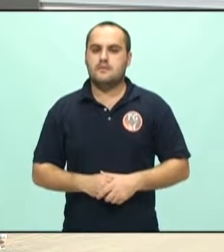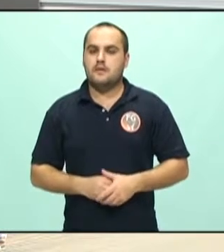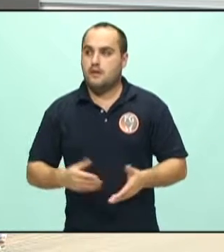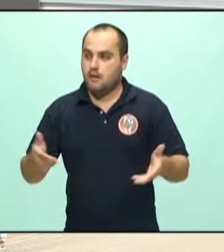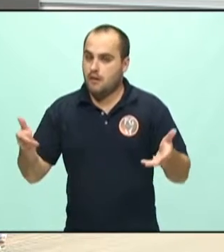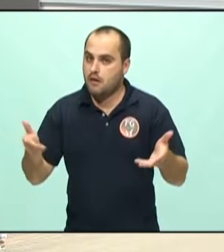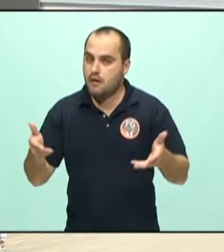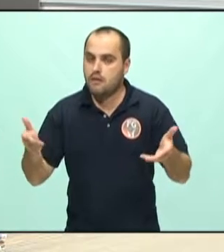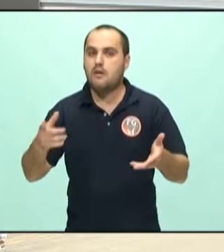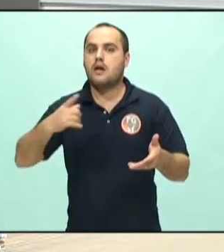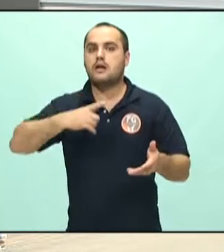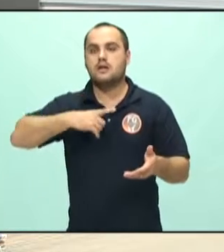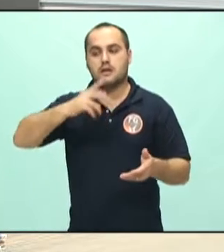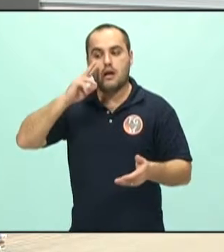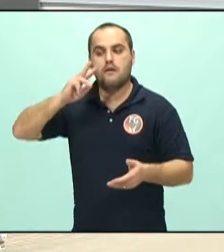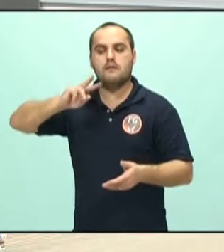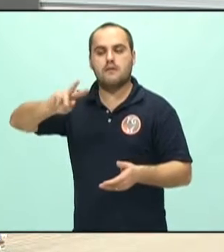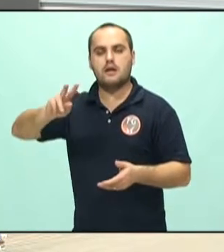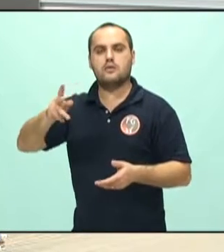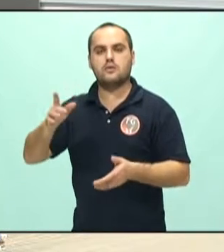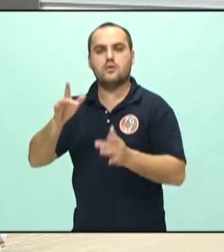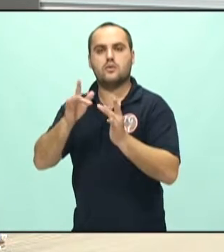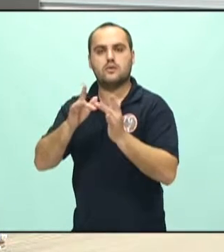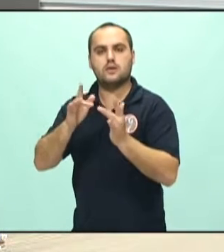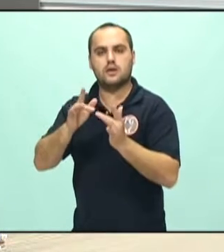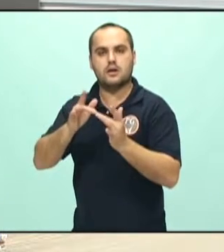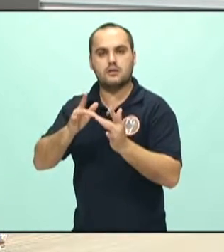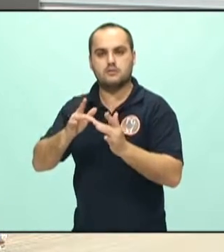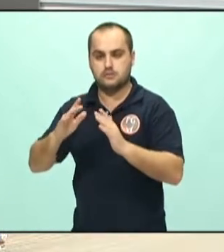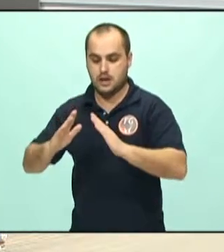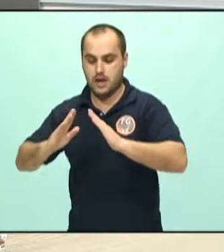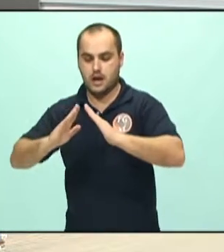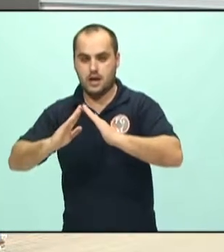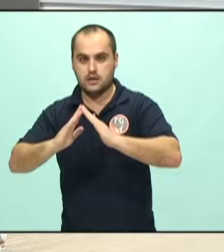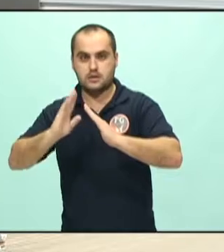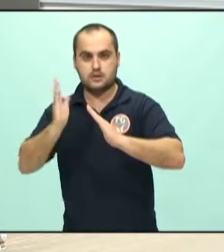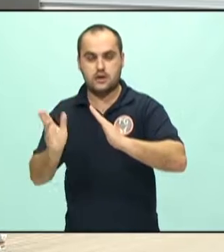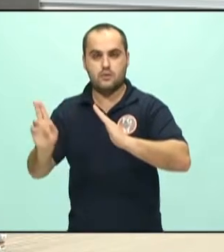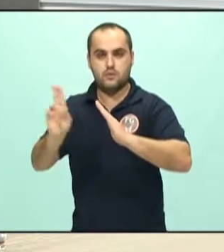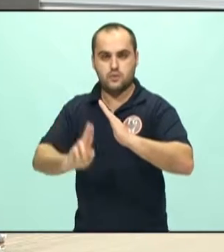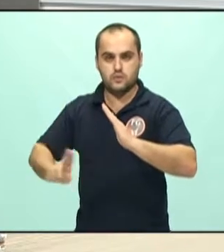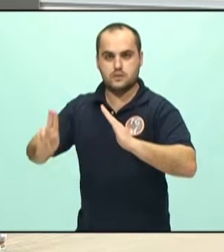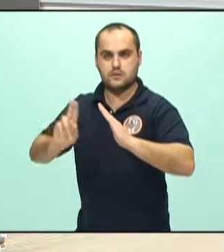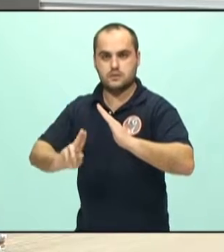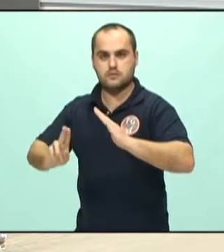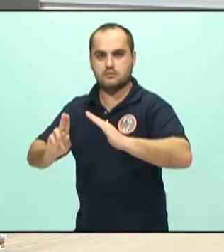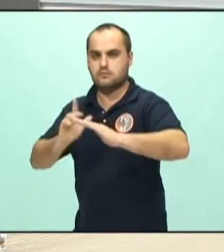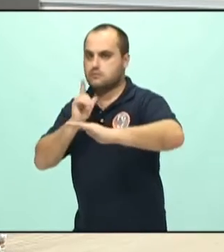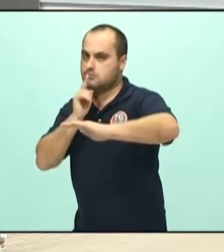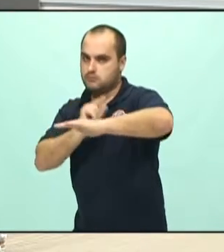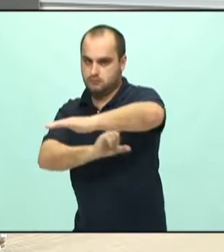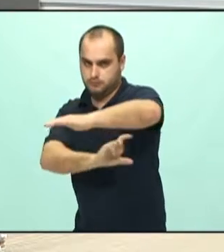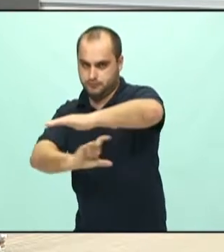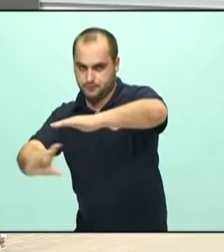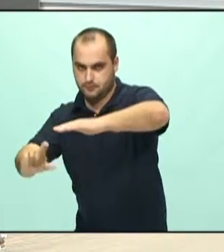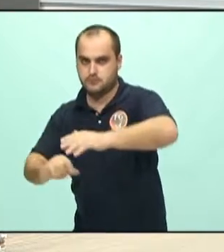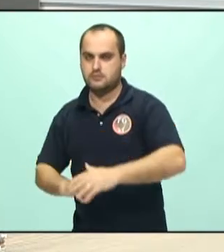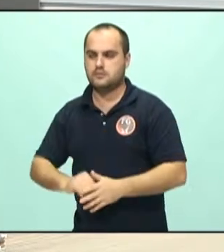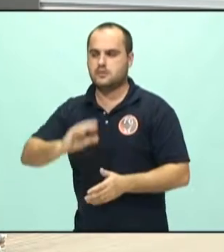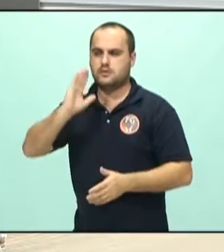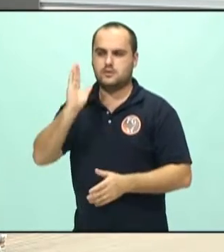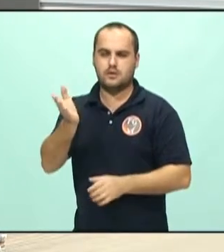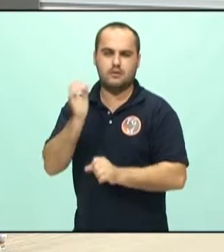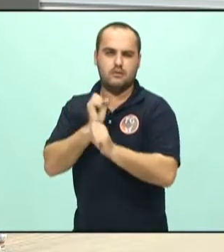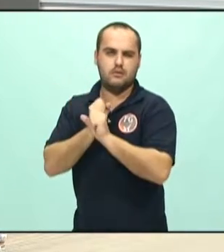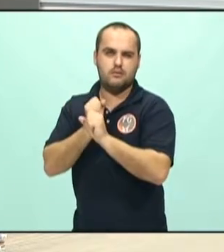já fizeram a instalação da sua residência na rede coletora de esgoto que já foi implantada lá em 2015